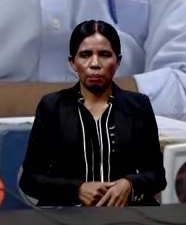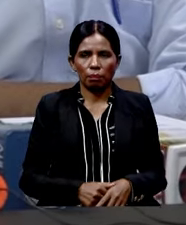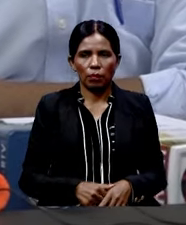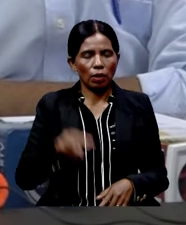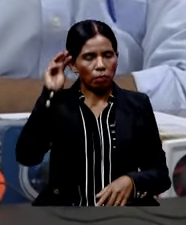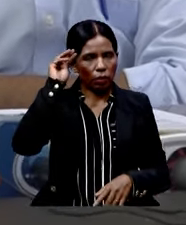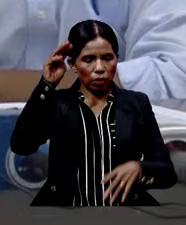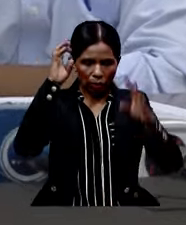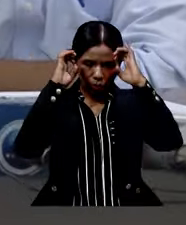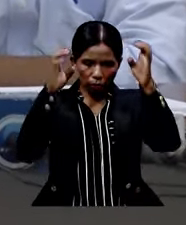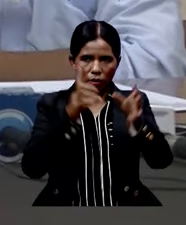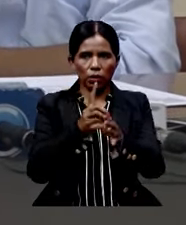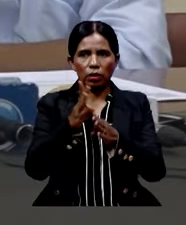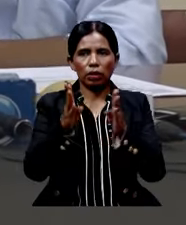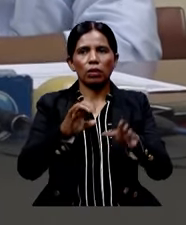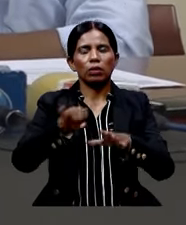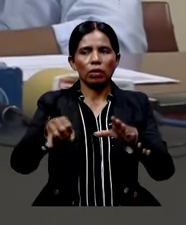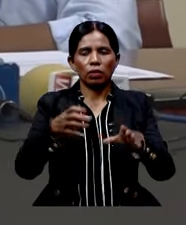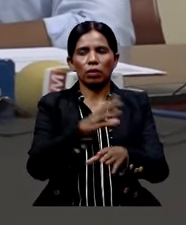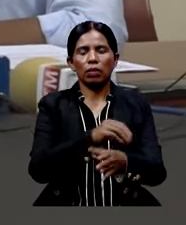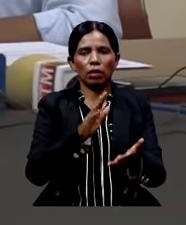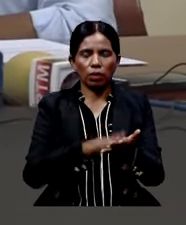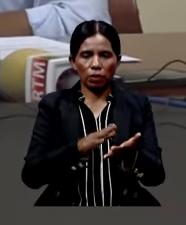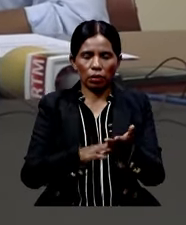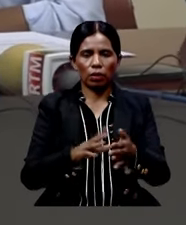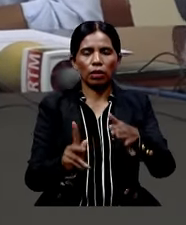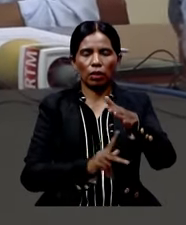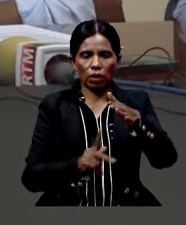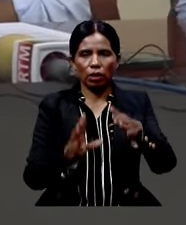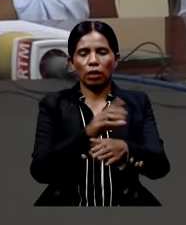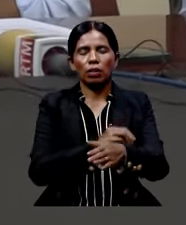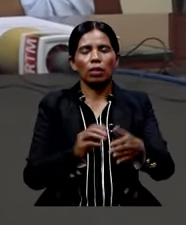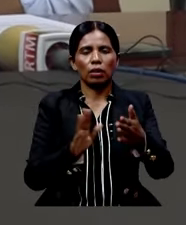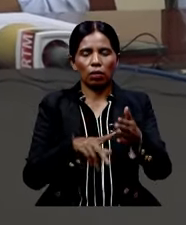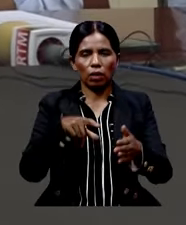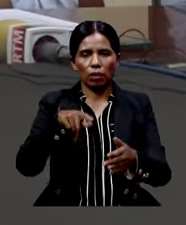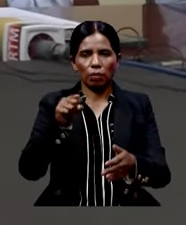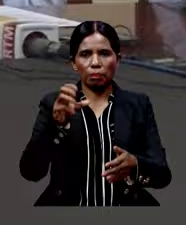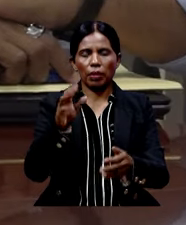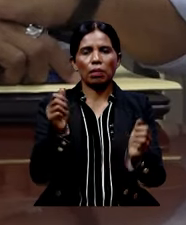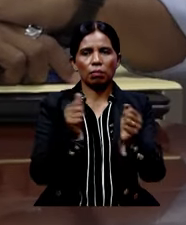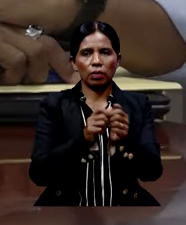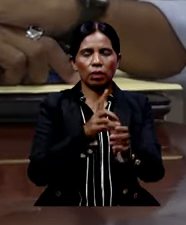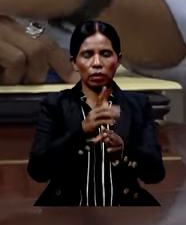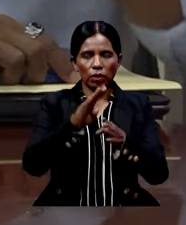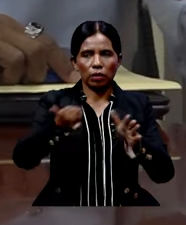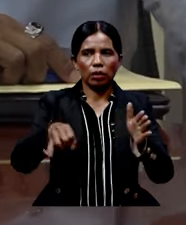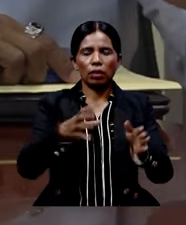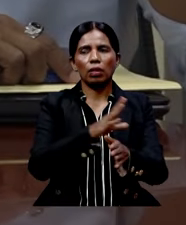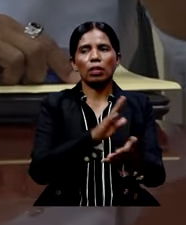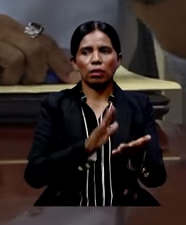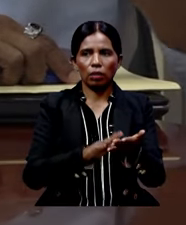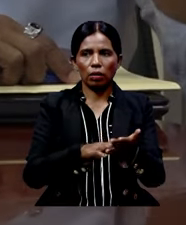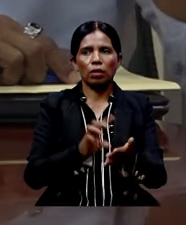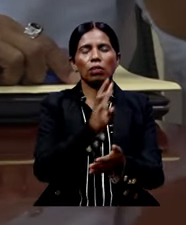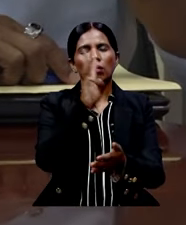Ministério da Educação liu si Direção Geral Ensino Pré-Escolar, Ensino Básico, no Ensino Recorrente, hamutu ko Direção Geral Ensino Secundário,